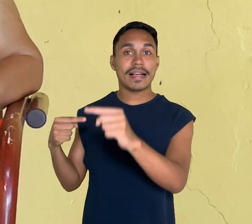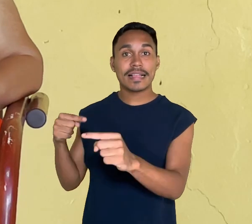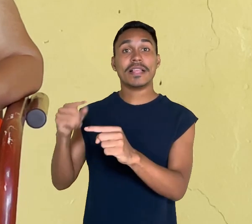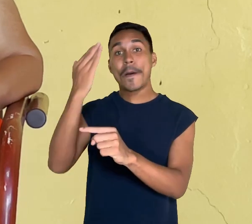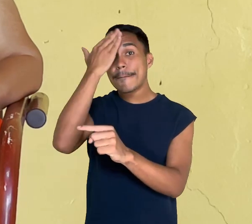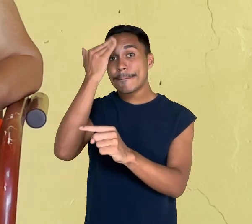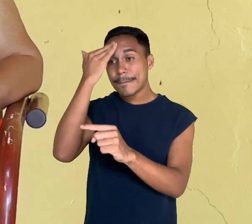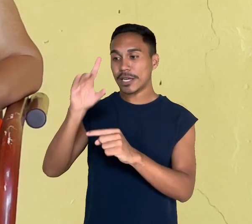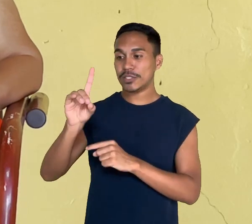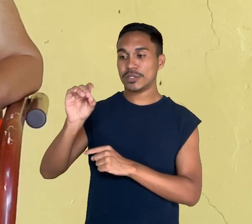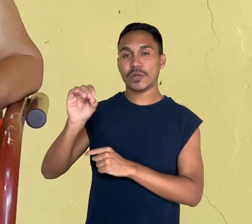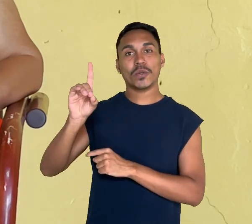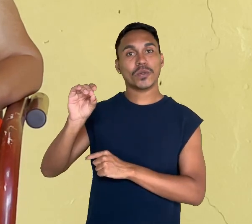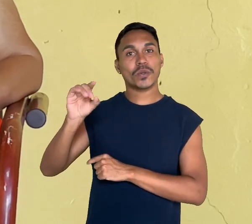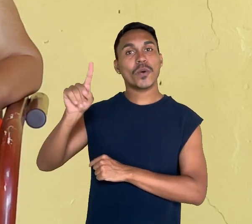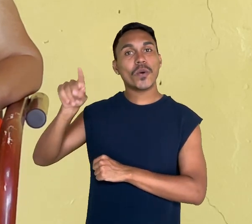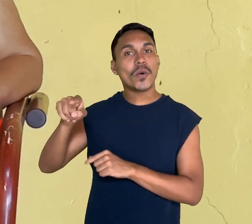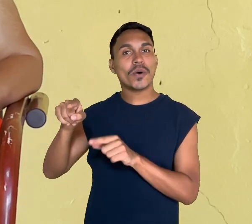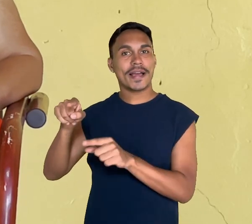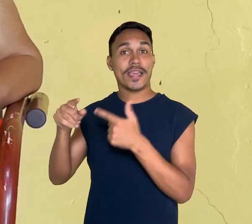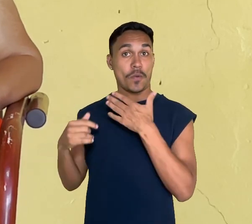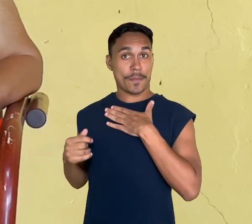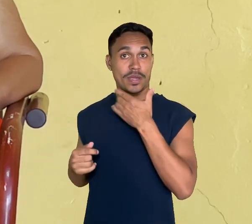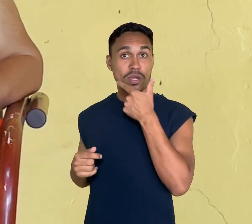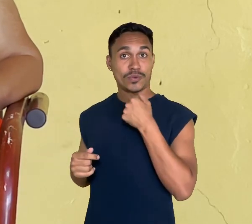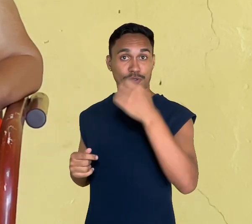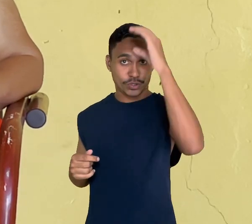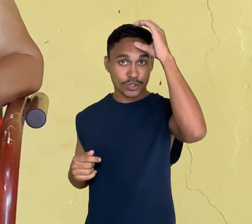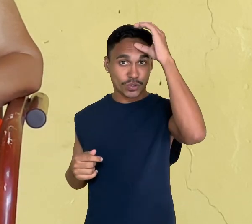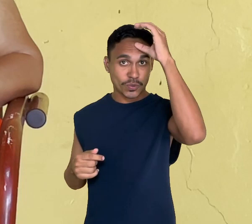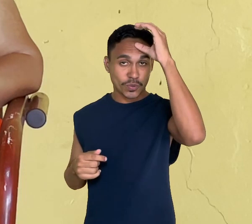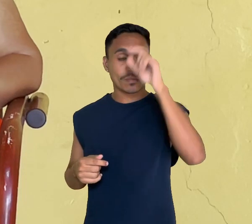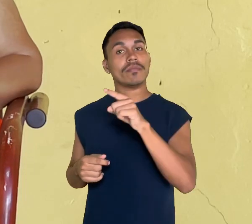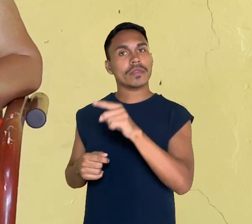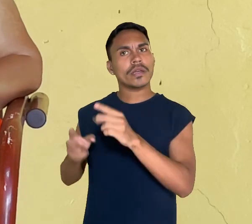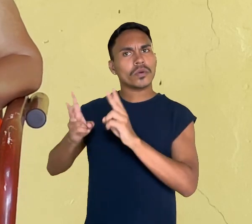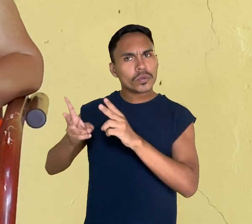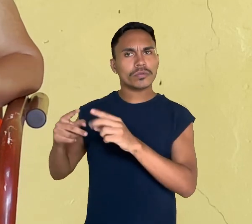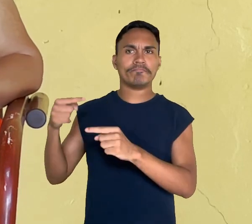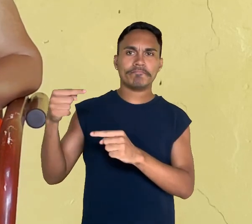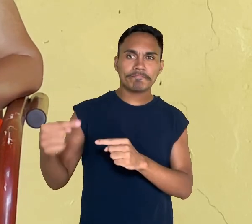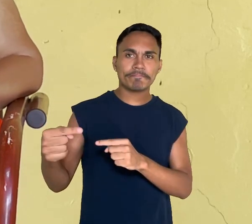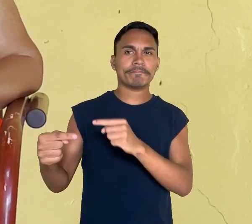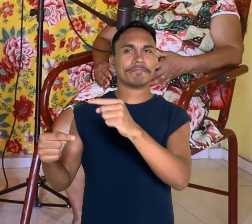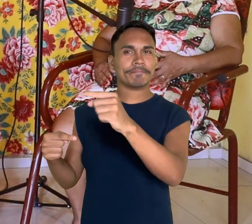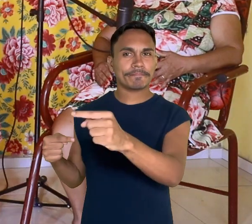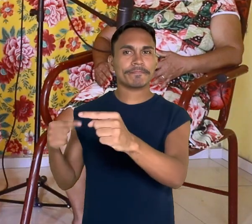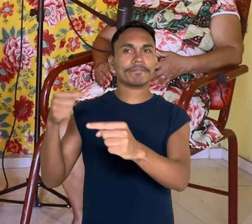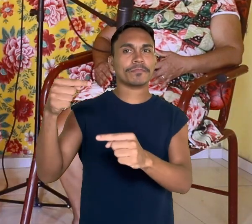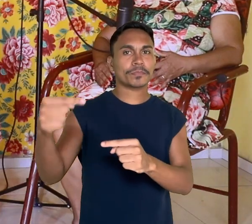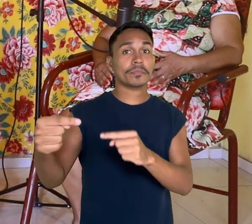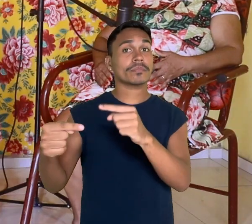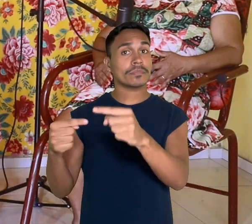chegar no mestre Dodô, que é um tio meu também. E ele continuou com a história da dança do coco.